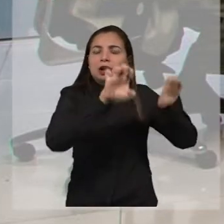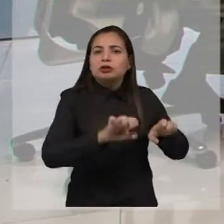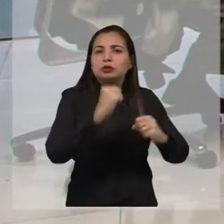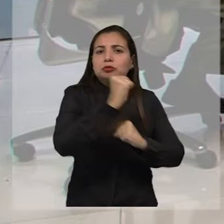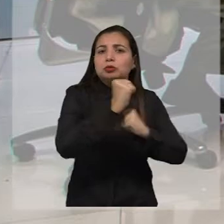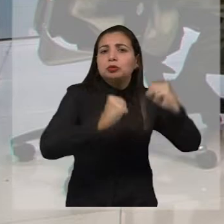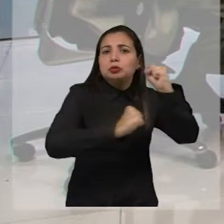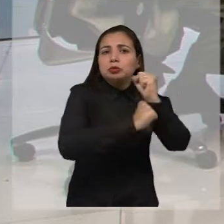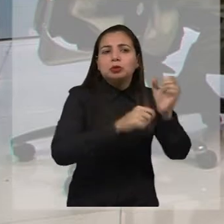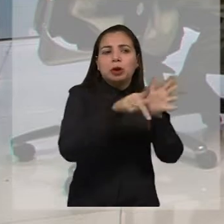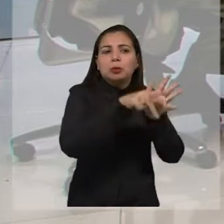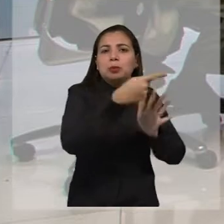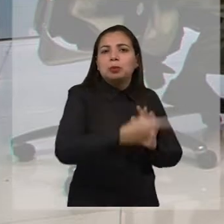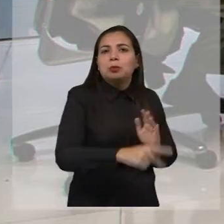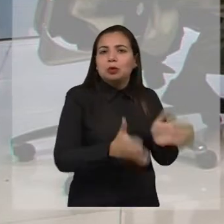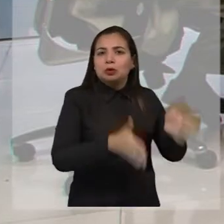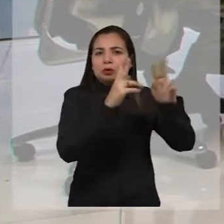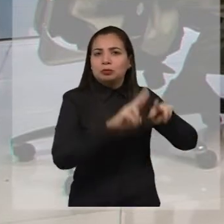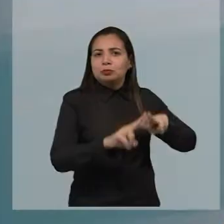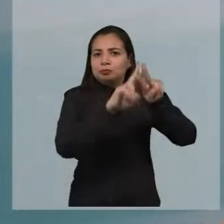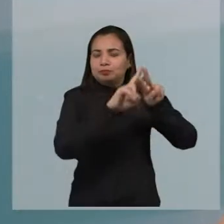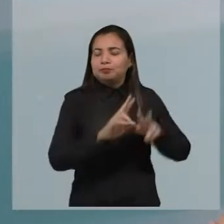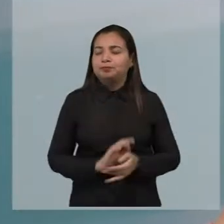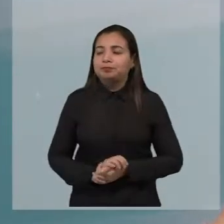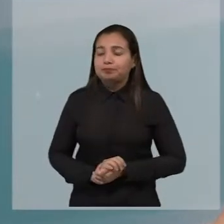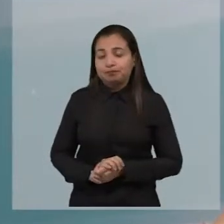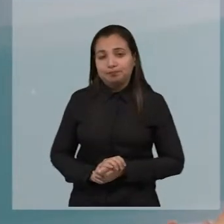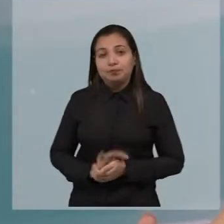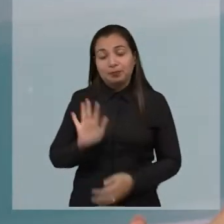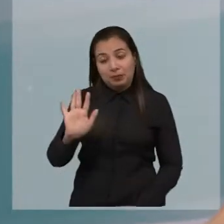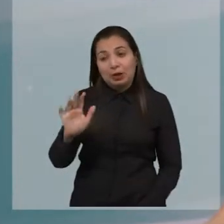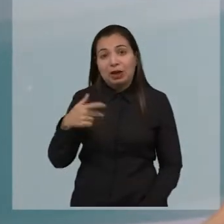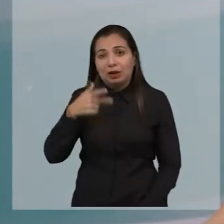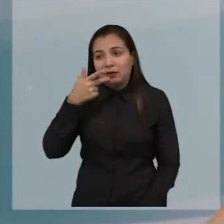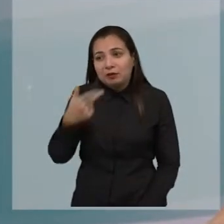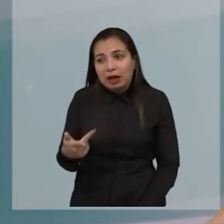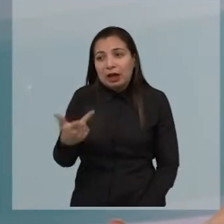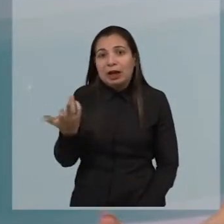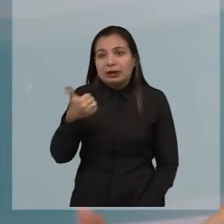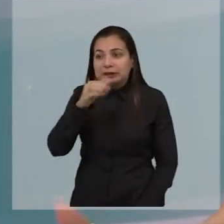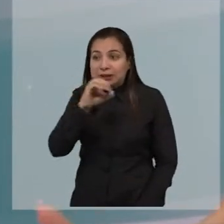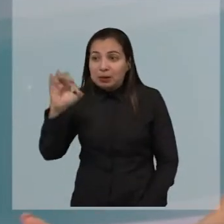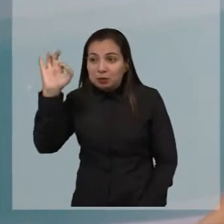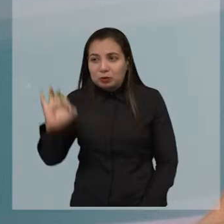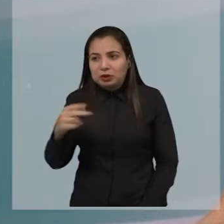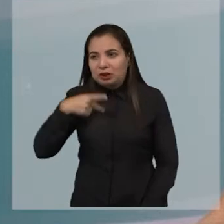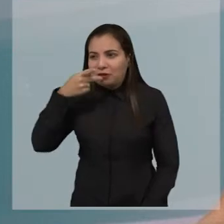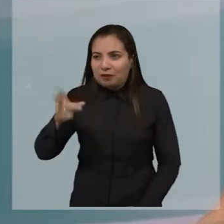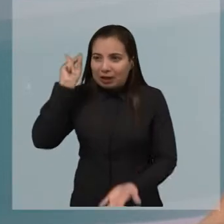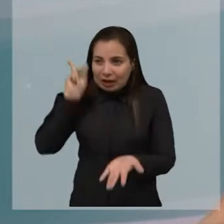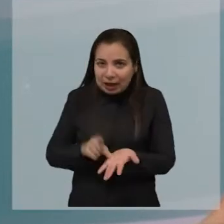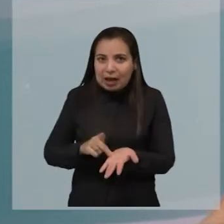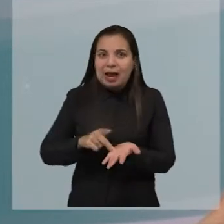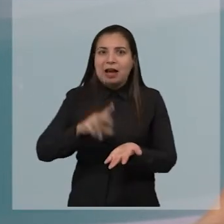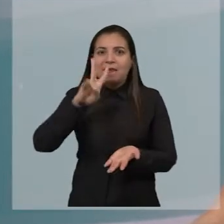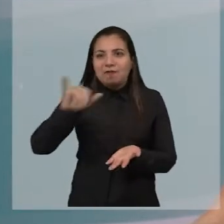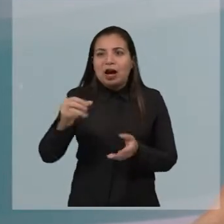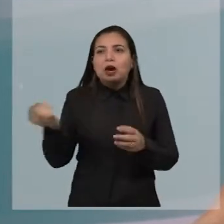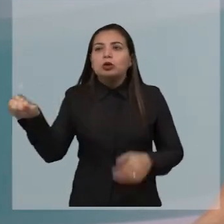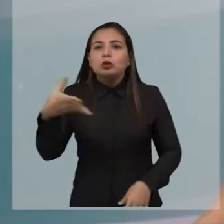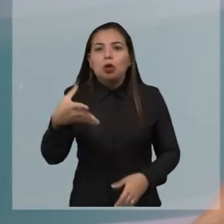elas possibilitam isso? Certo. Então, primeiro assim, eu não posso afirmar 100% que não vai mais ser construído presídios, né? A minha